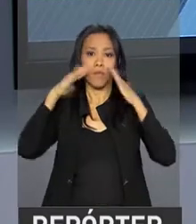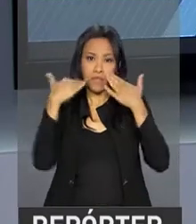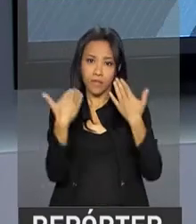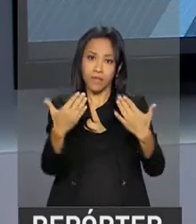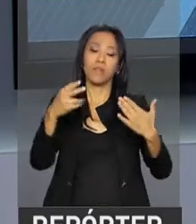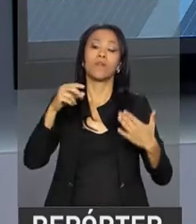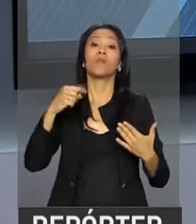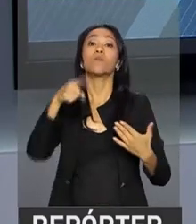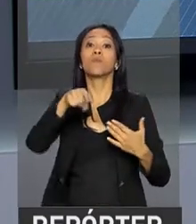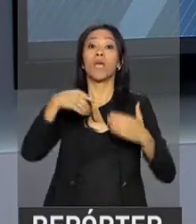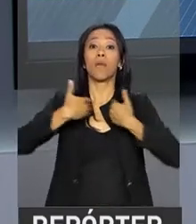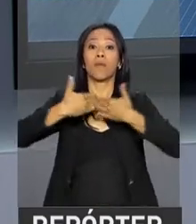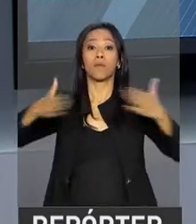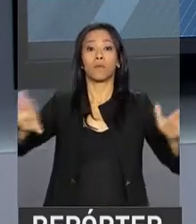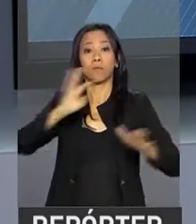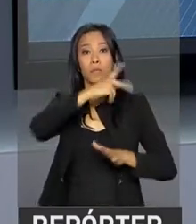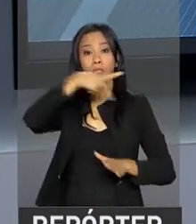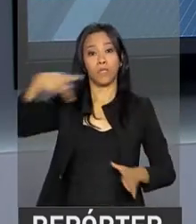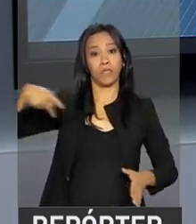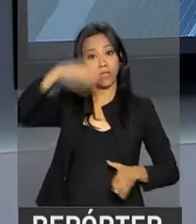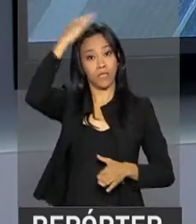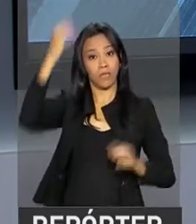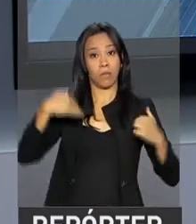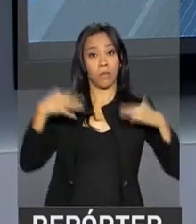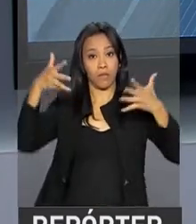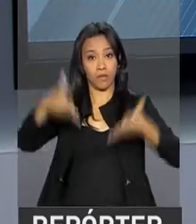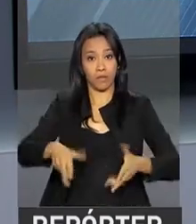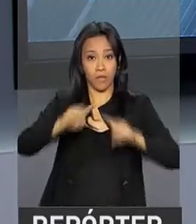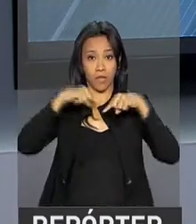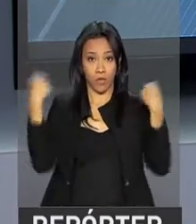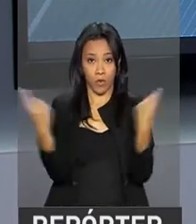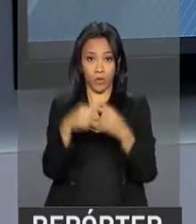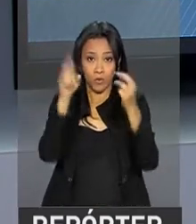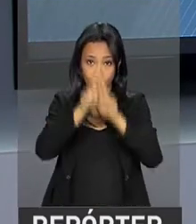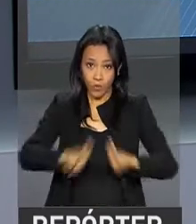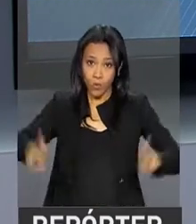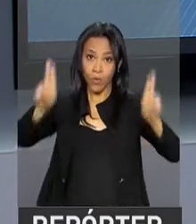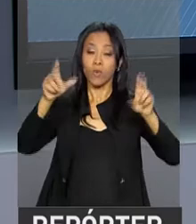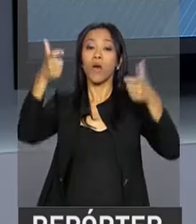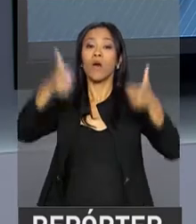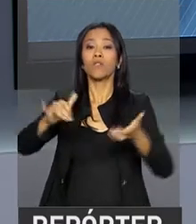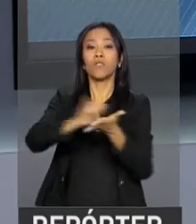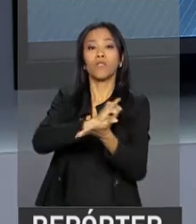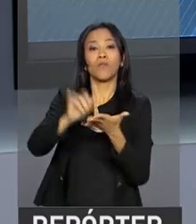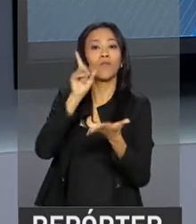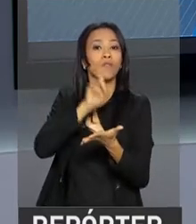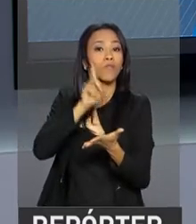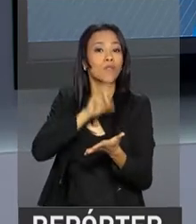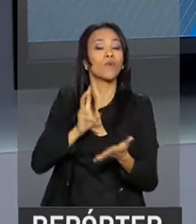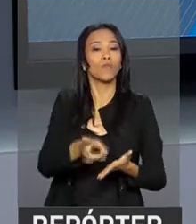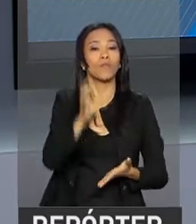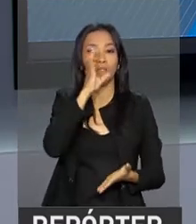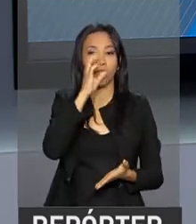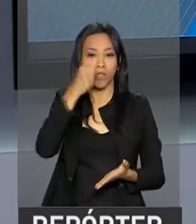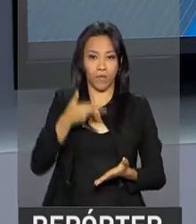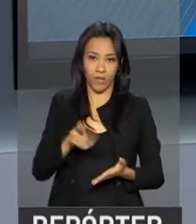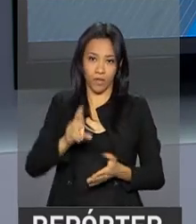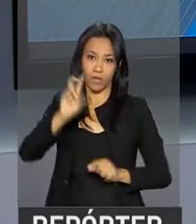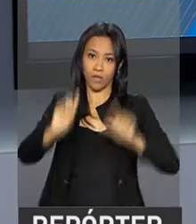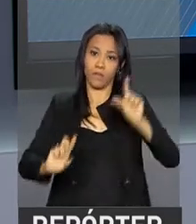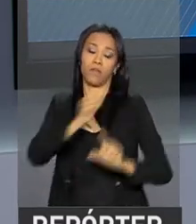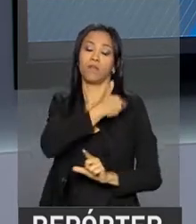discurso de abertura do presidente michel temer na assembleia geral da onu direto de nova york nos estados unidos continue com a gente na